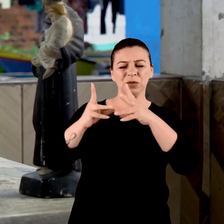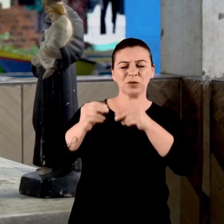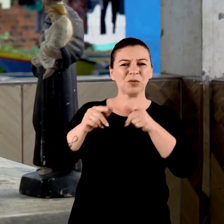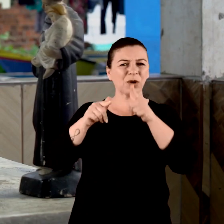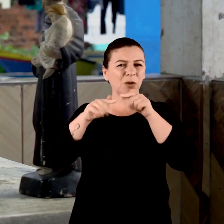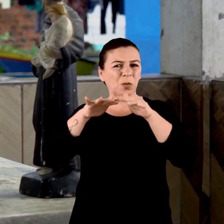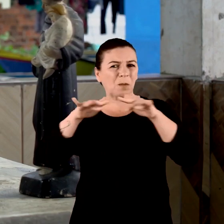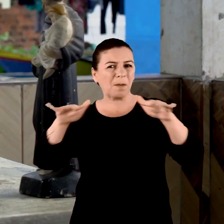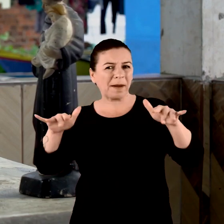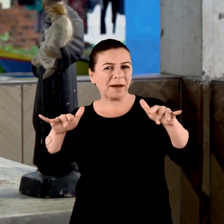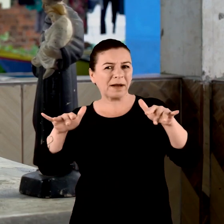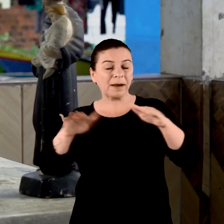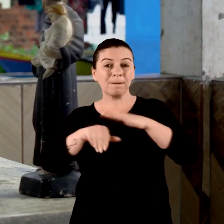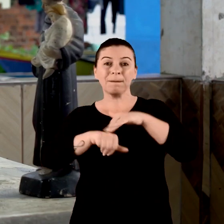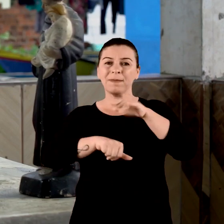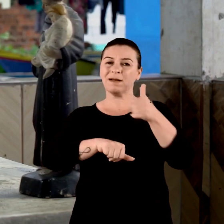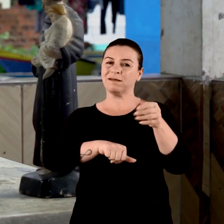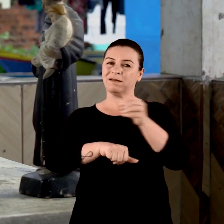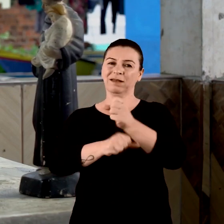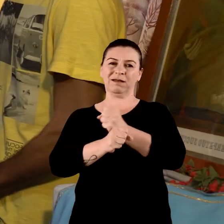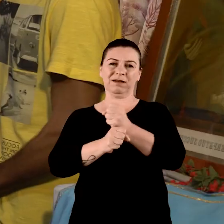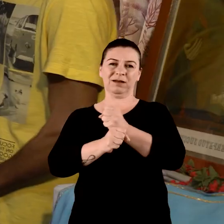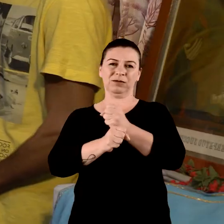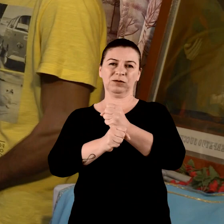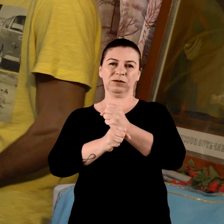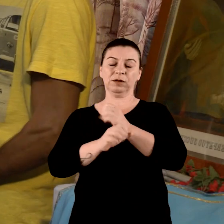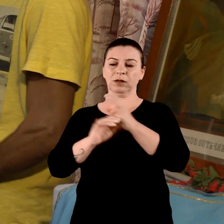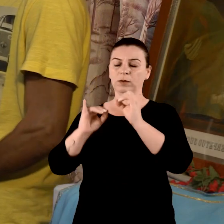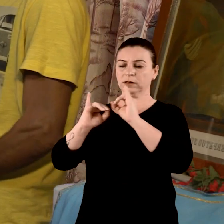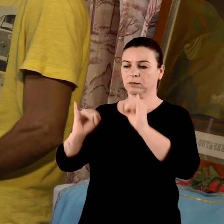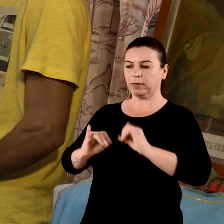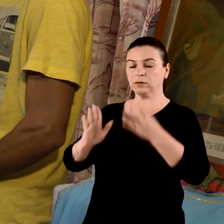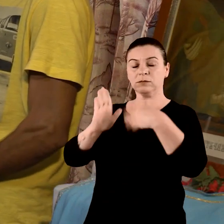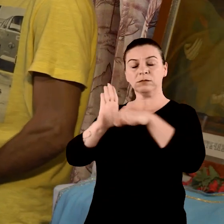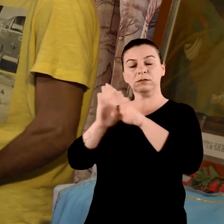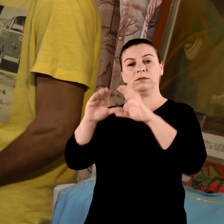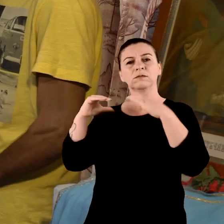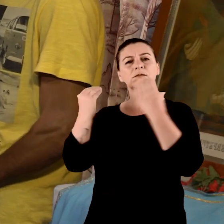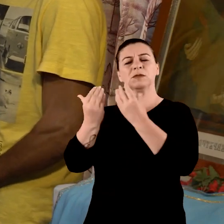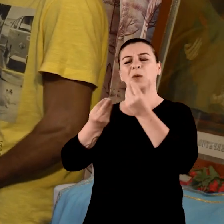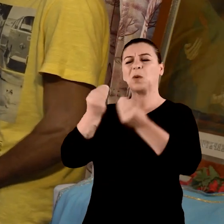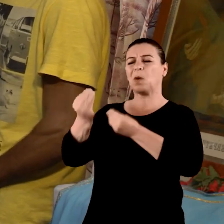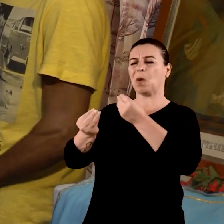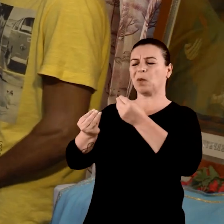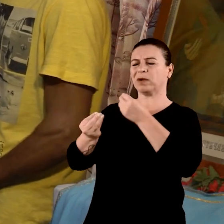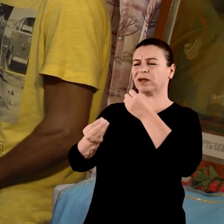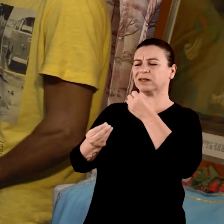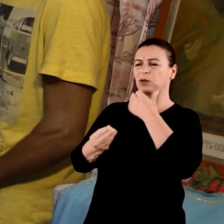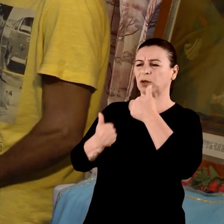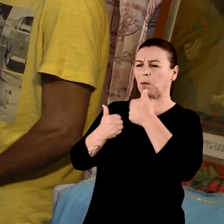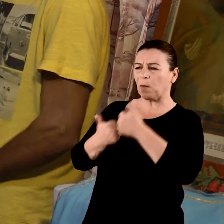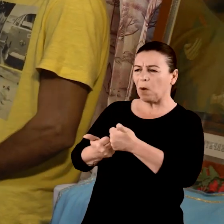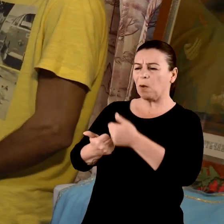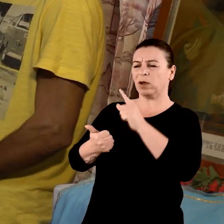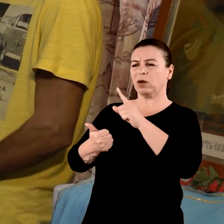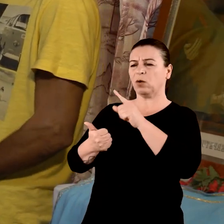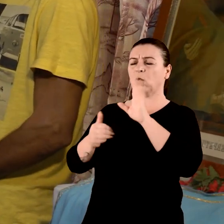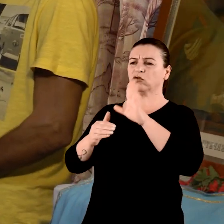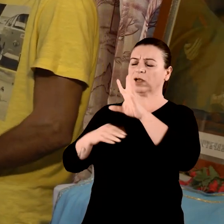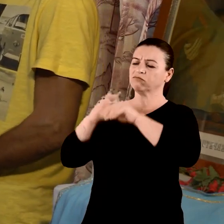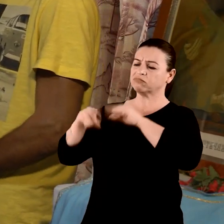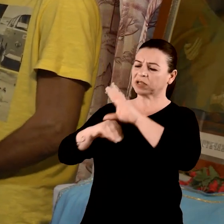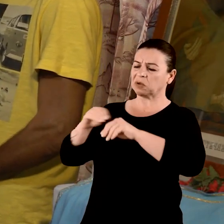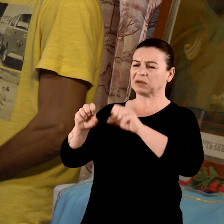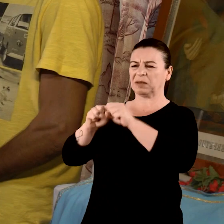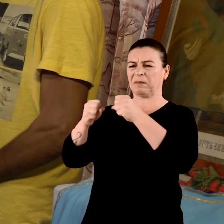por 100 anos, 100 e poucos anos. As peças, quando você chega nas comunidades, assim, em que estado é que elas estão? Você chega a